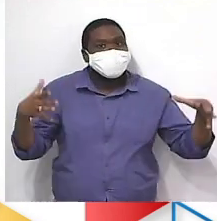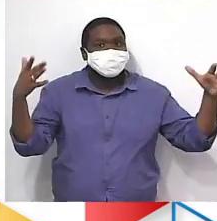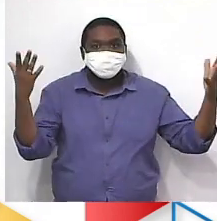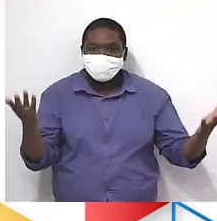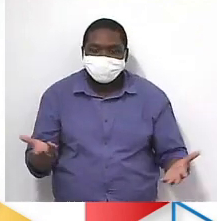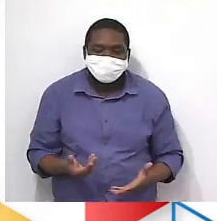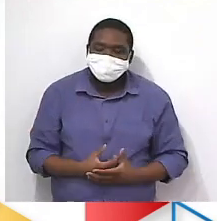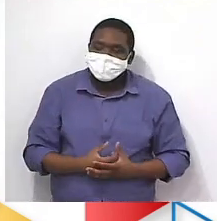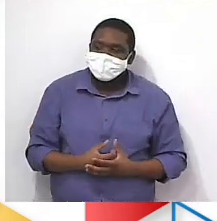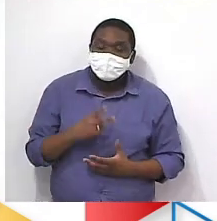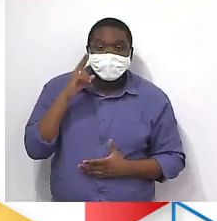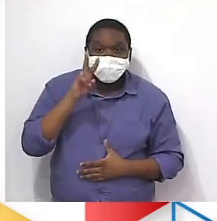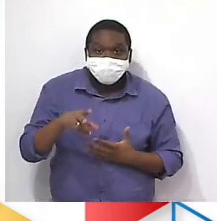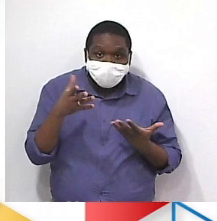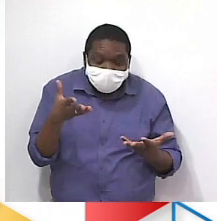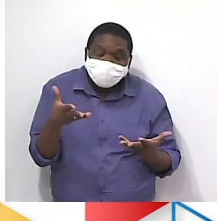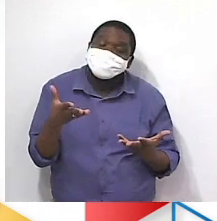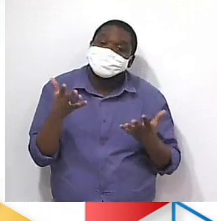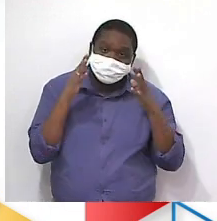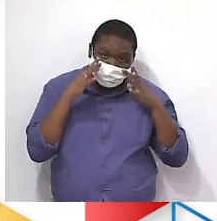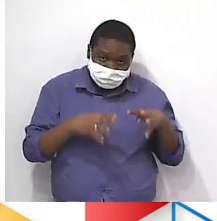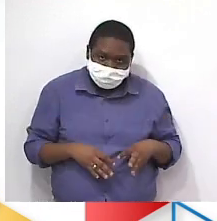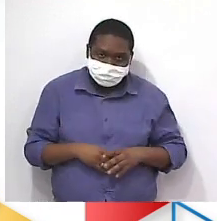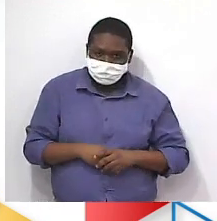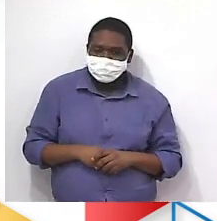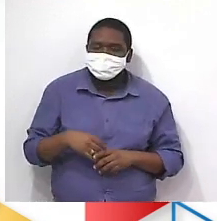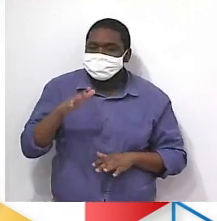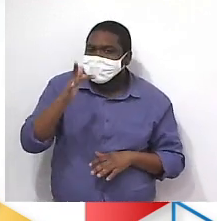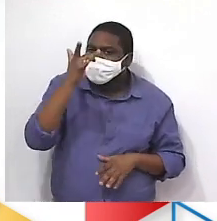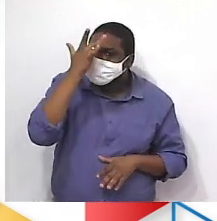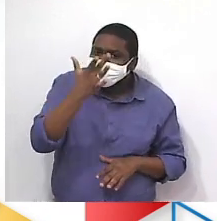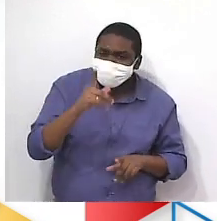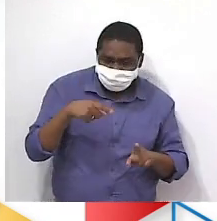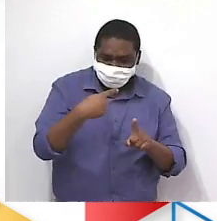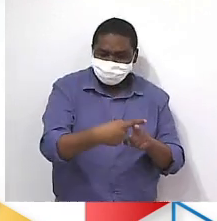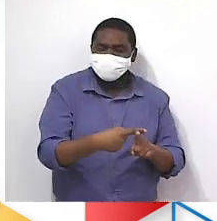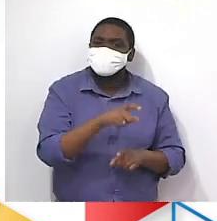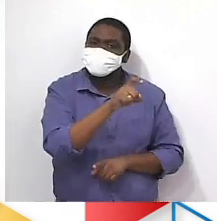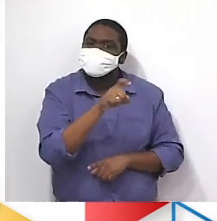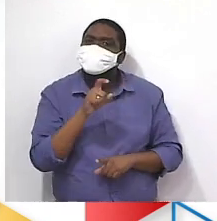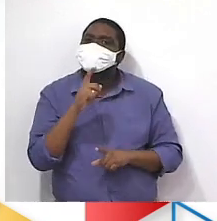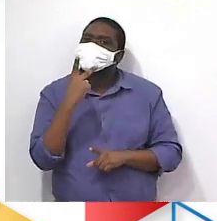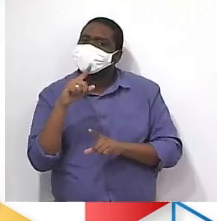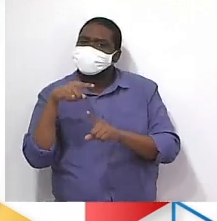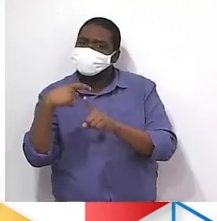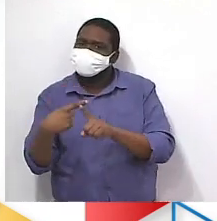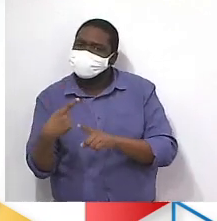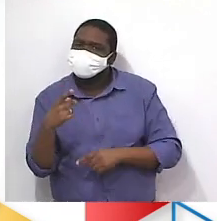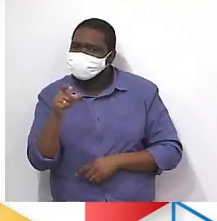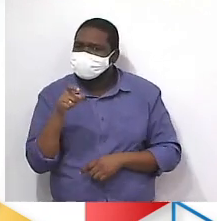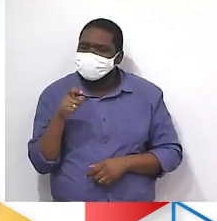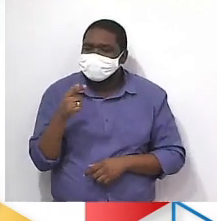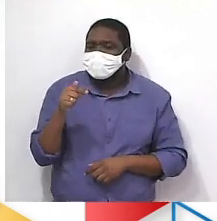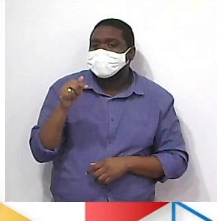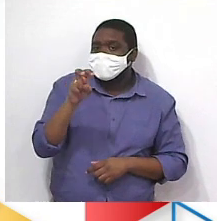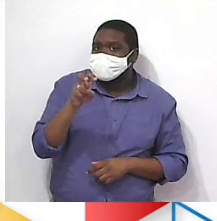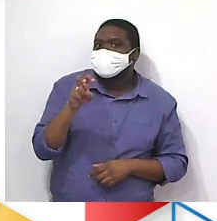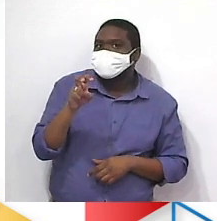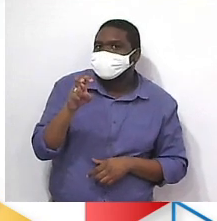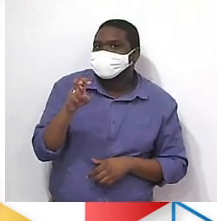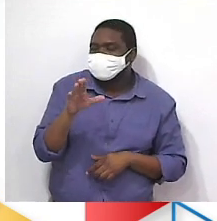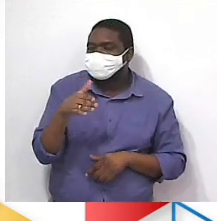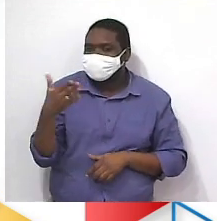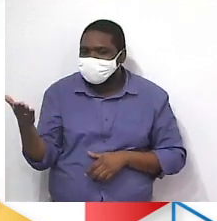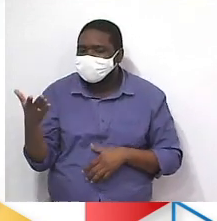Vê, preste atenção. Não é mais fácil somar x com 2x e mandar esse 75 para o outro lado?